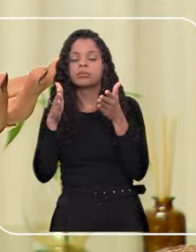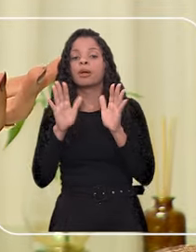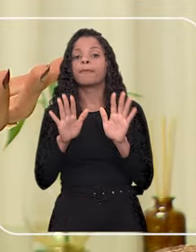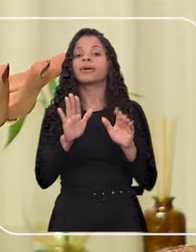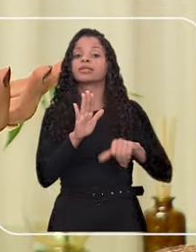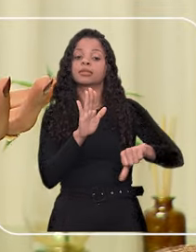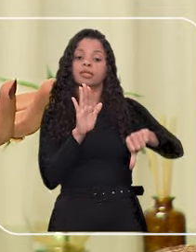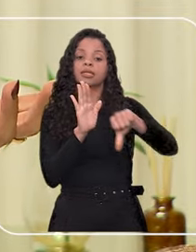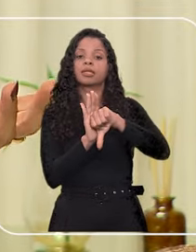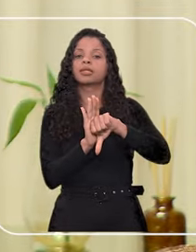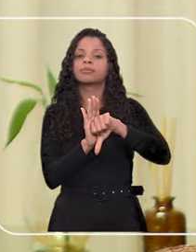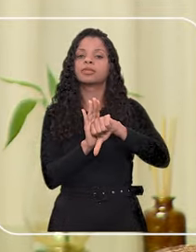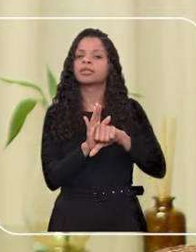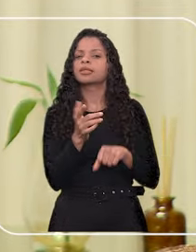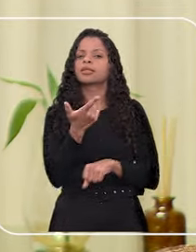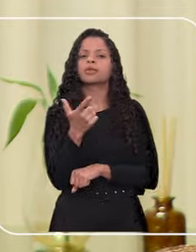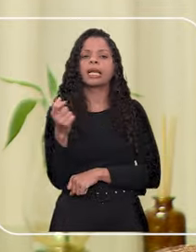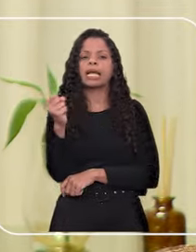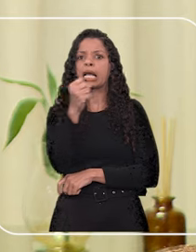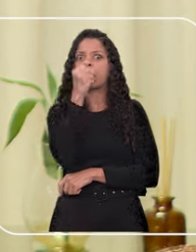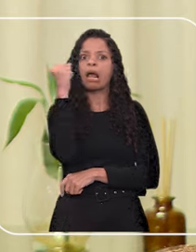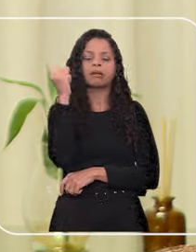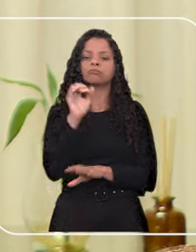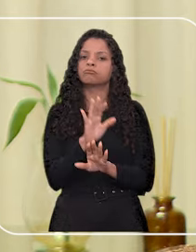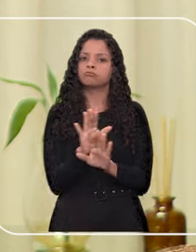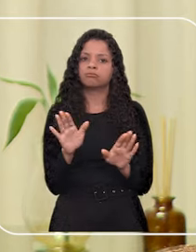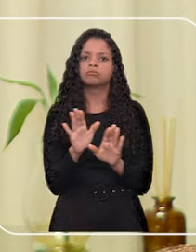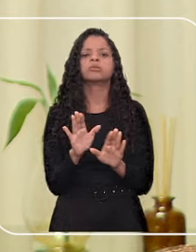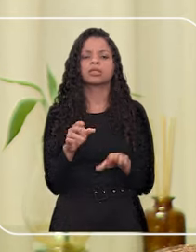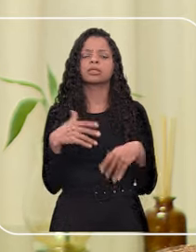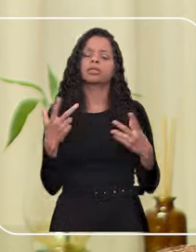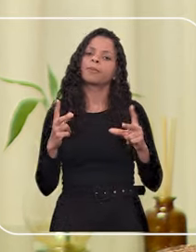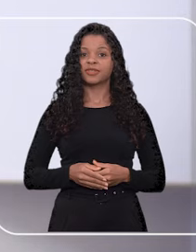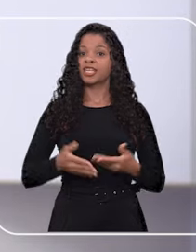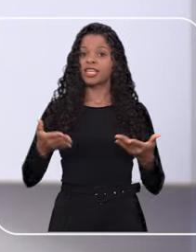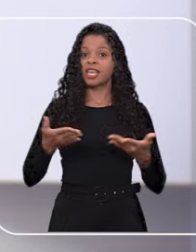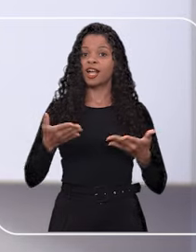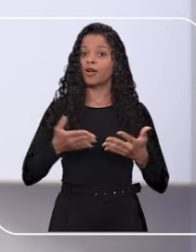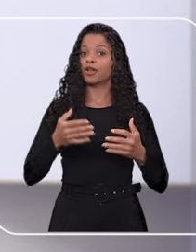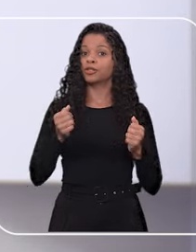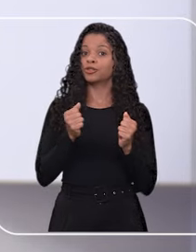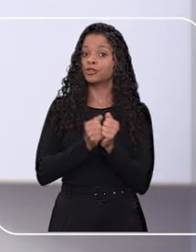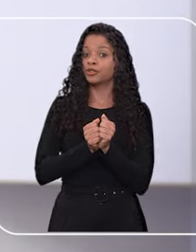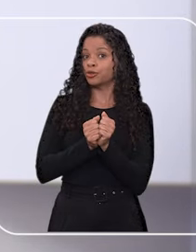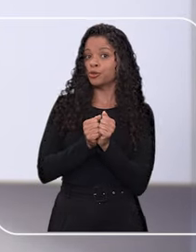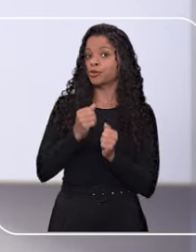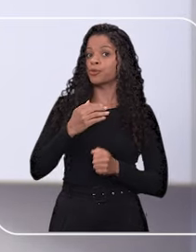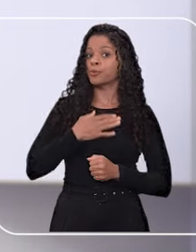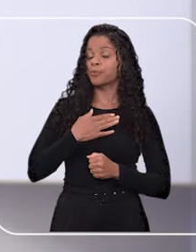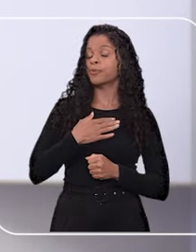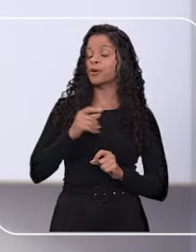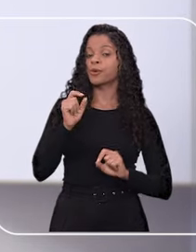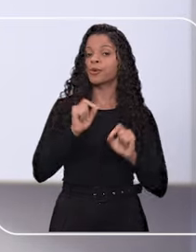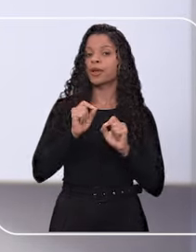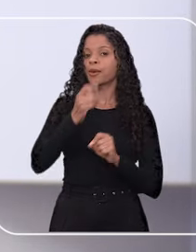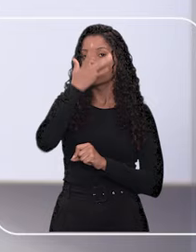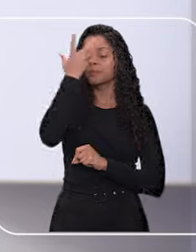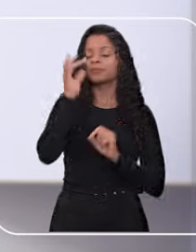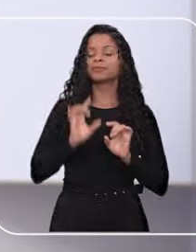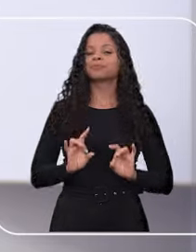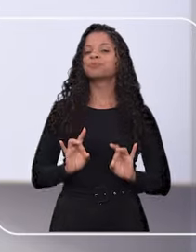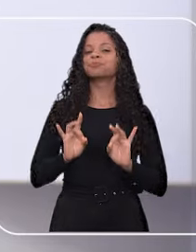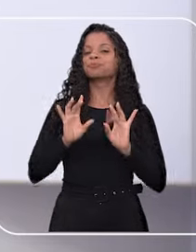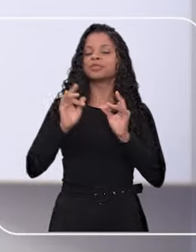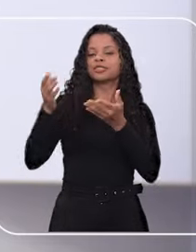que foram considerados menos graves e que então Eh mereceriam Esse perdão presidencial e agora eu vou receber aqui no estúdio uma